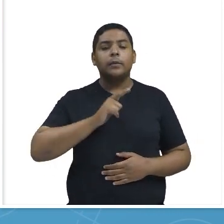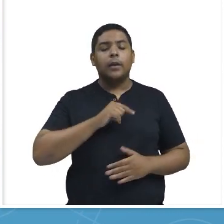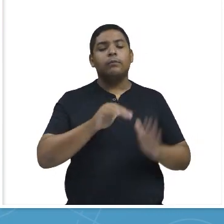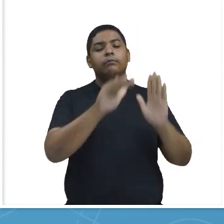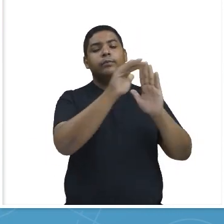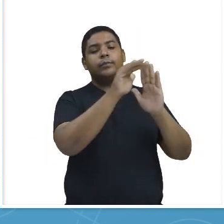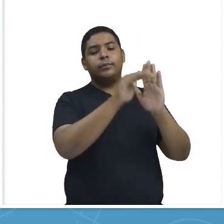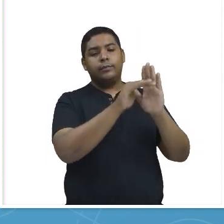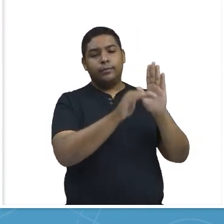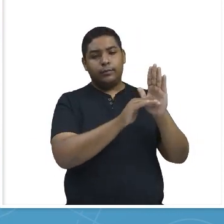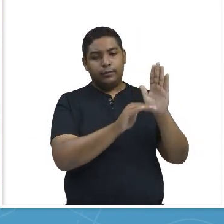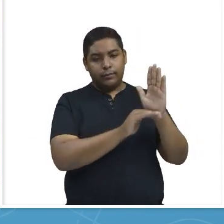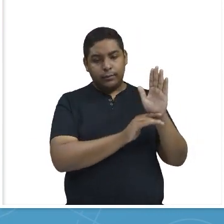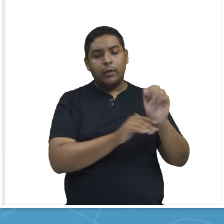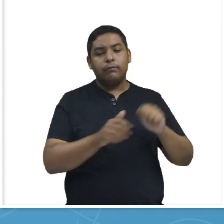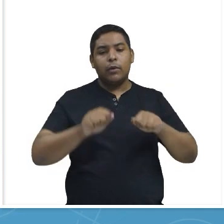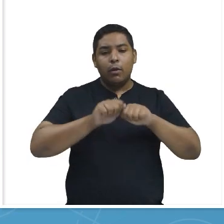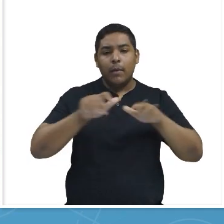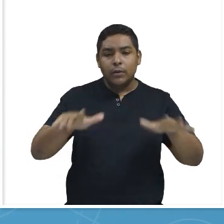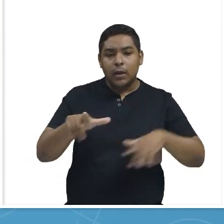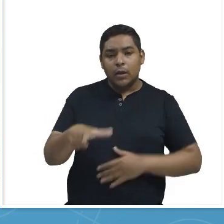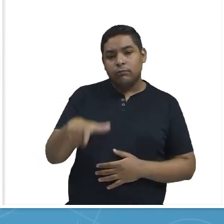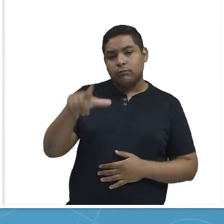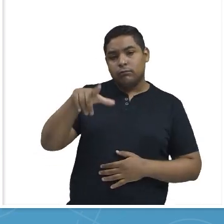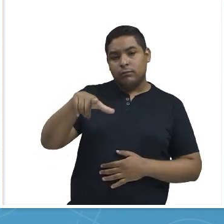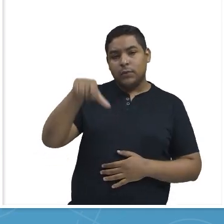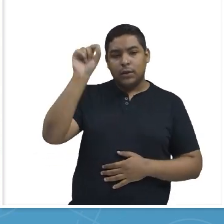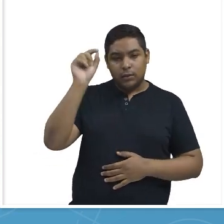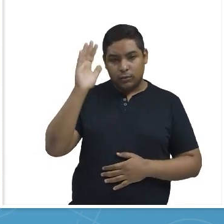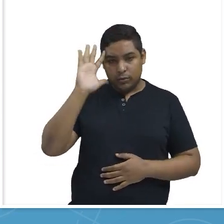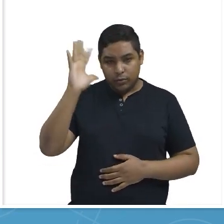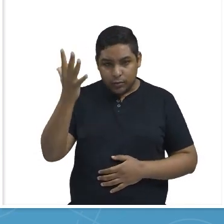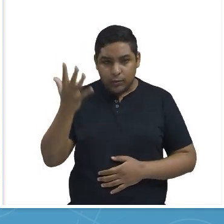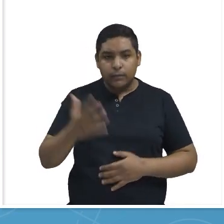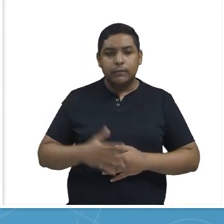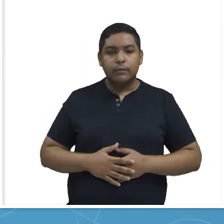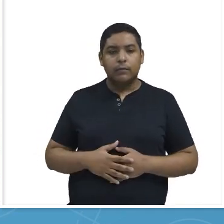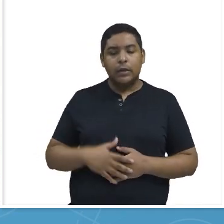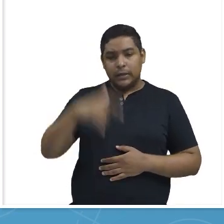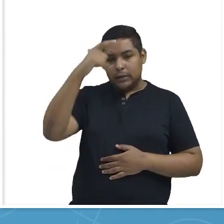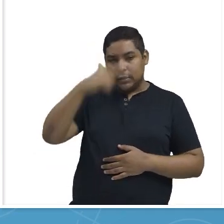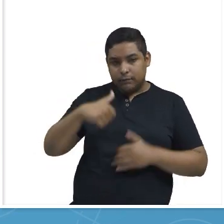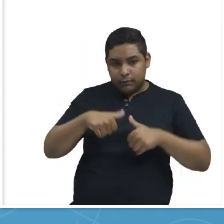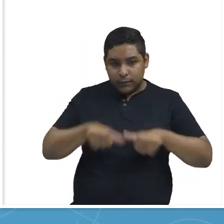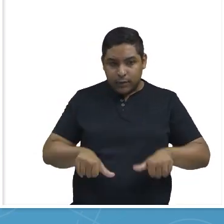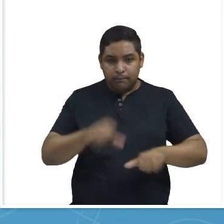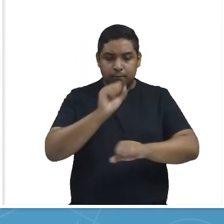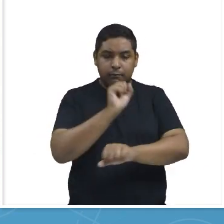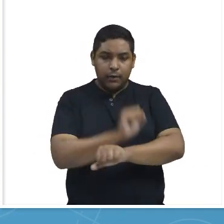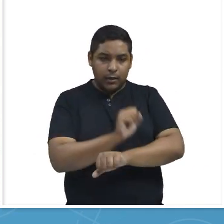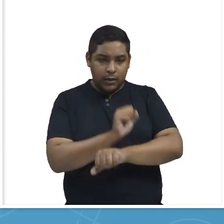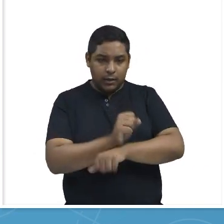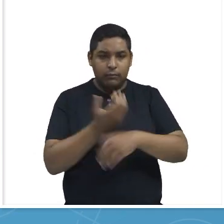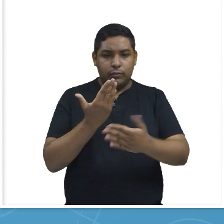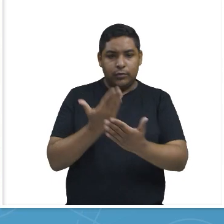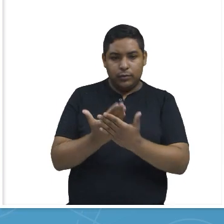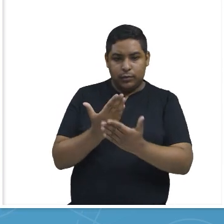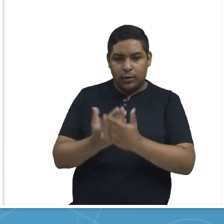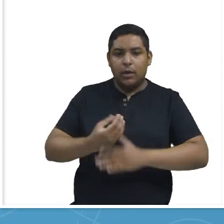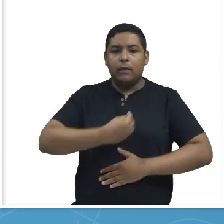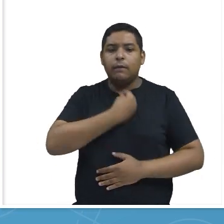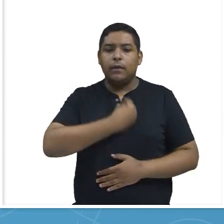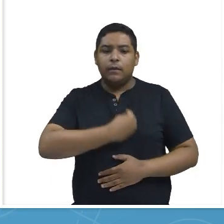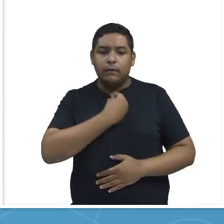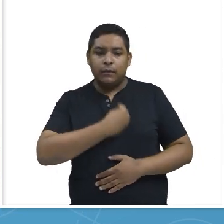verbo share, compartilhar, decide, decidir, verbo to be, ser, estar, stop, parar, study, estudar,